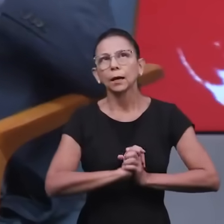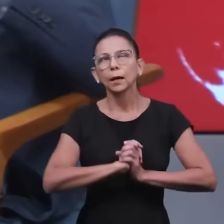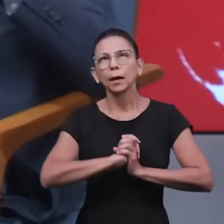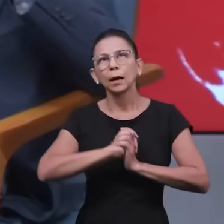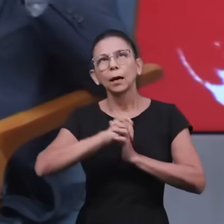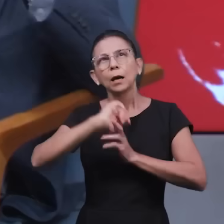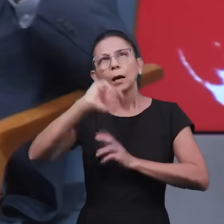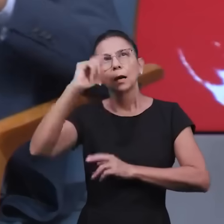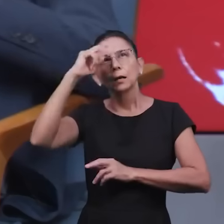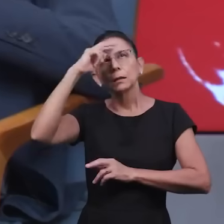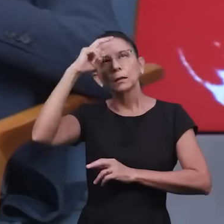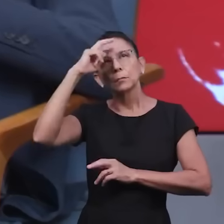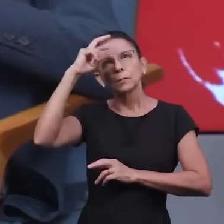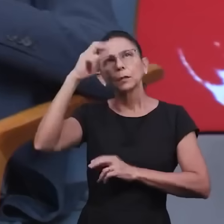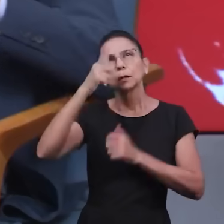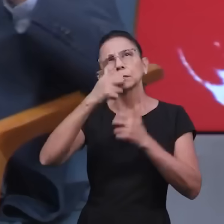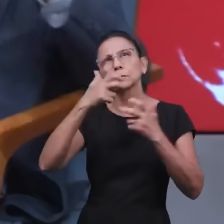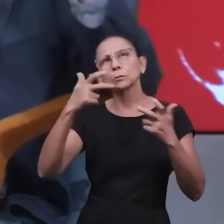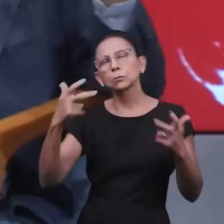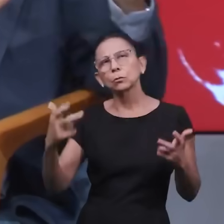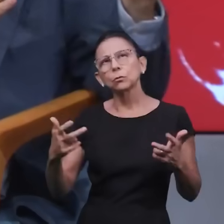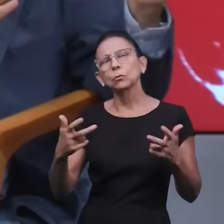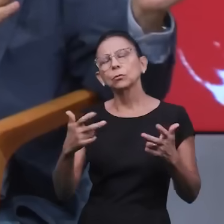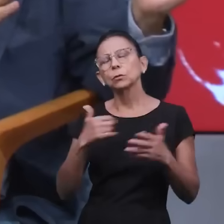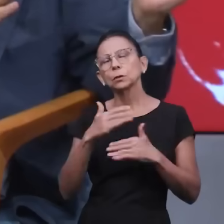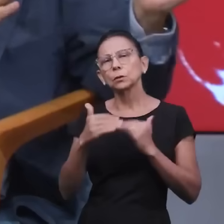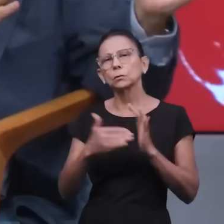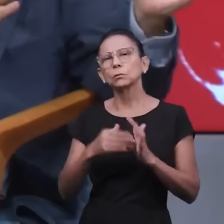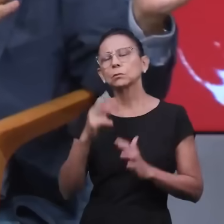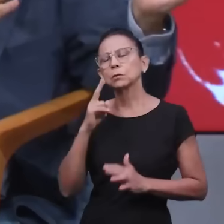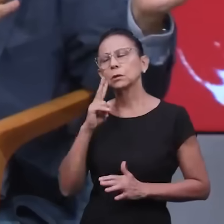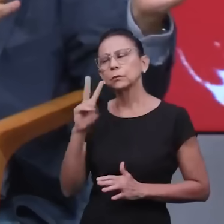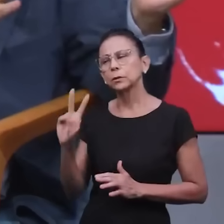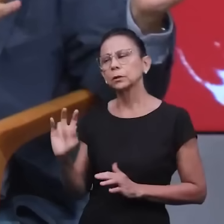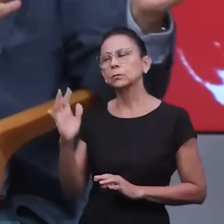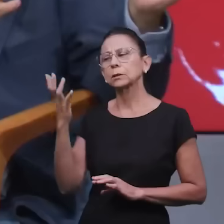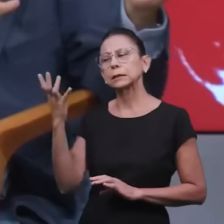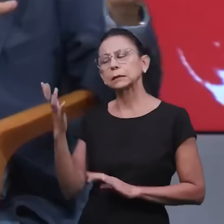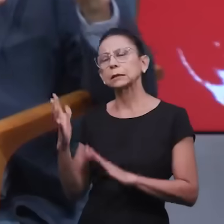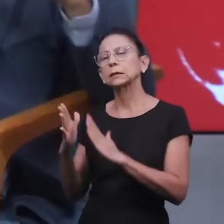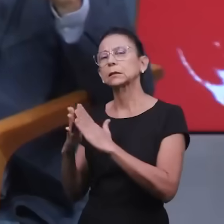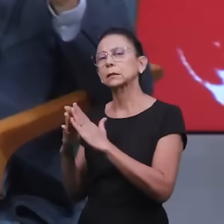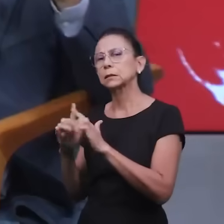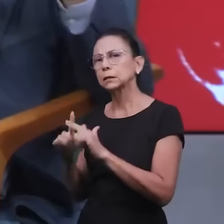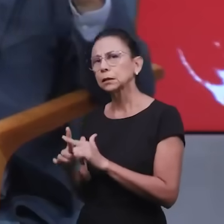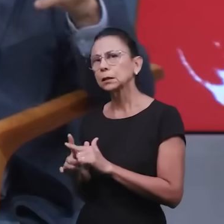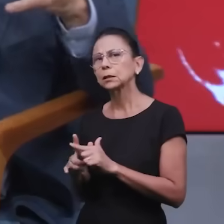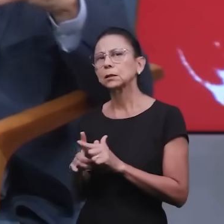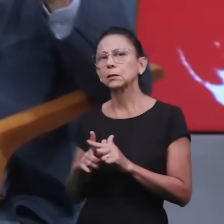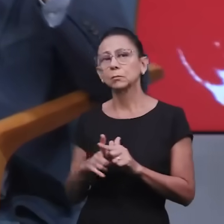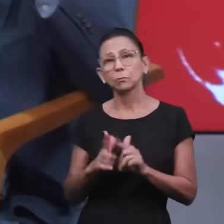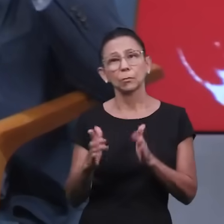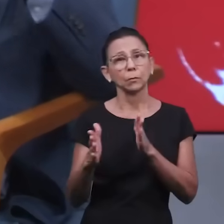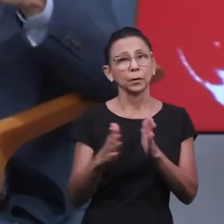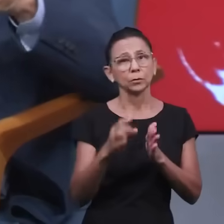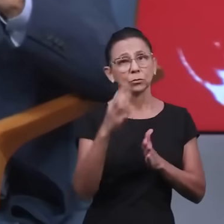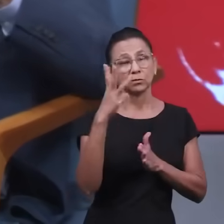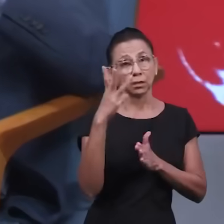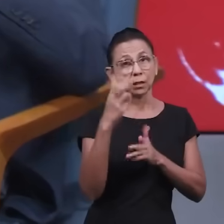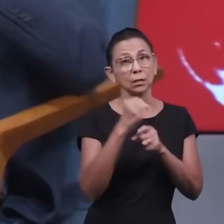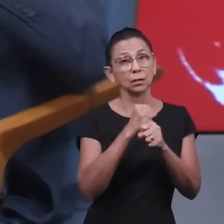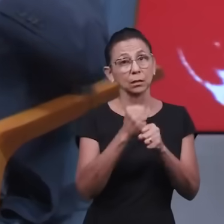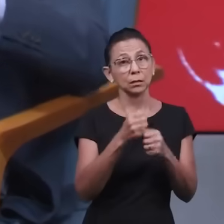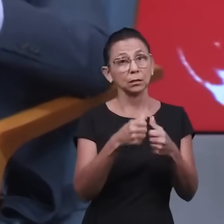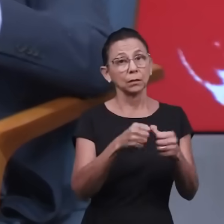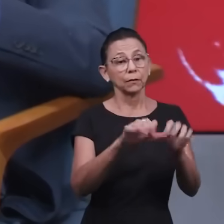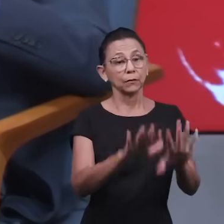daquilo que ele estava vendo na igreja. Talvez os 3 anos que ele passou lá no deserto, orando, se